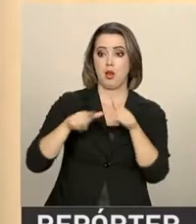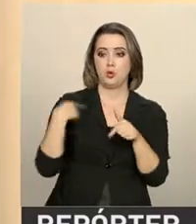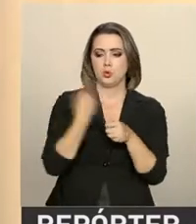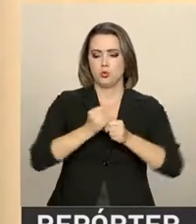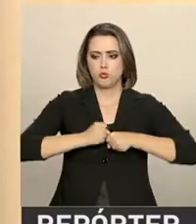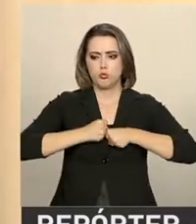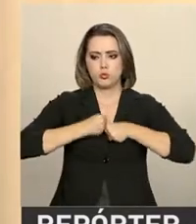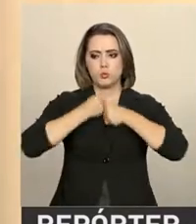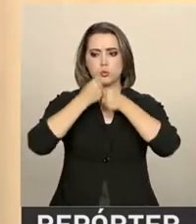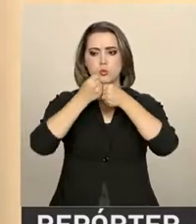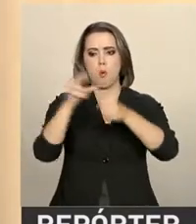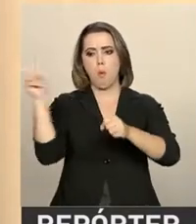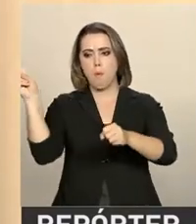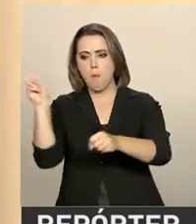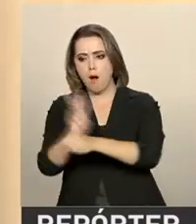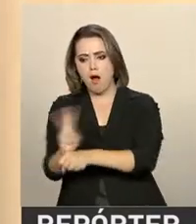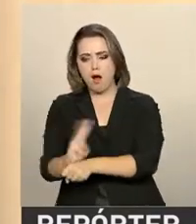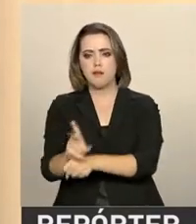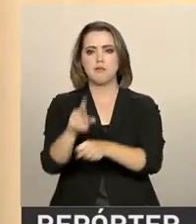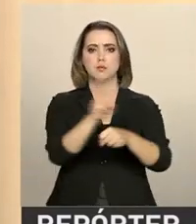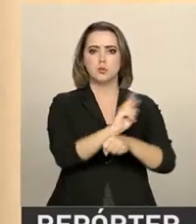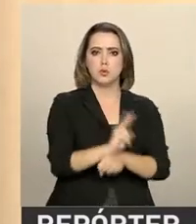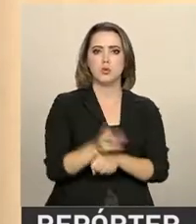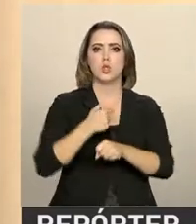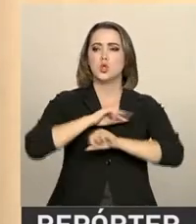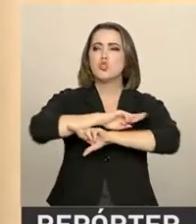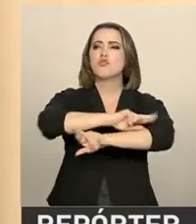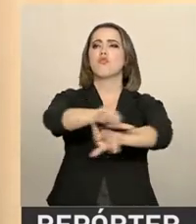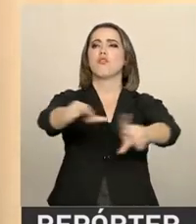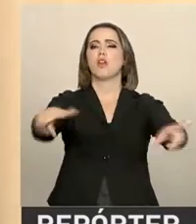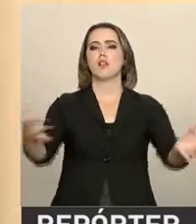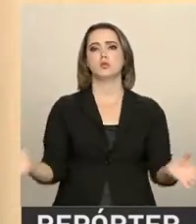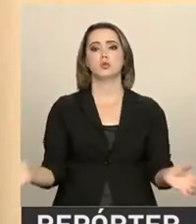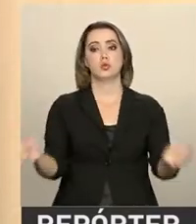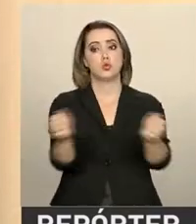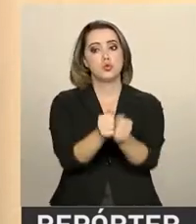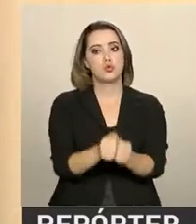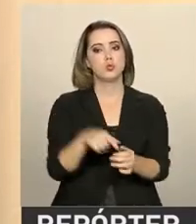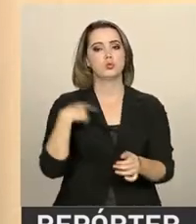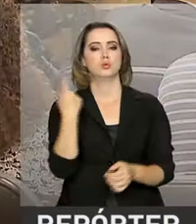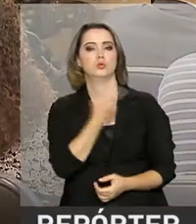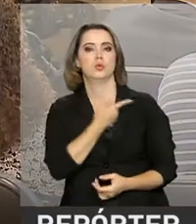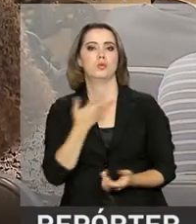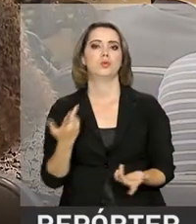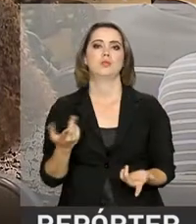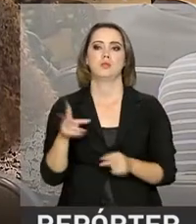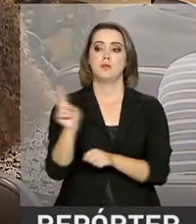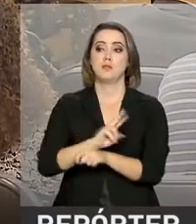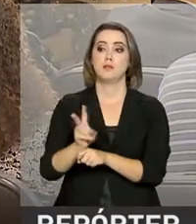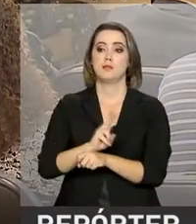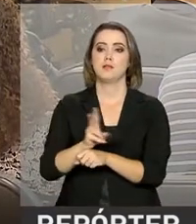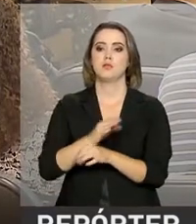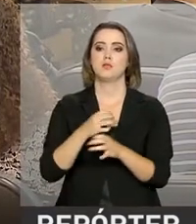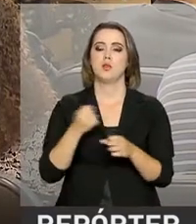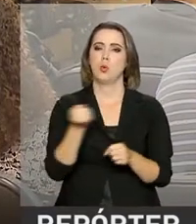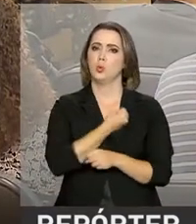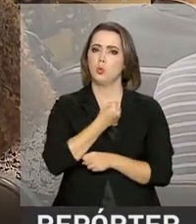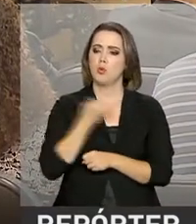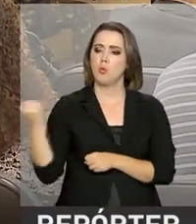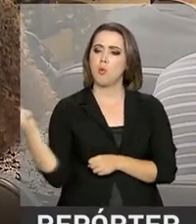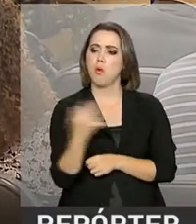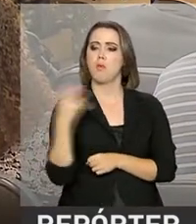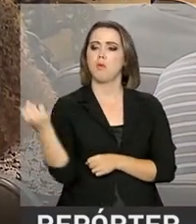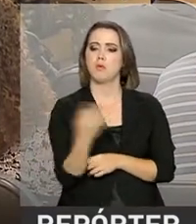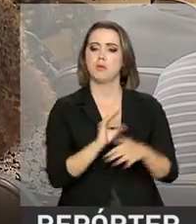intensificamos, utilizamos a maior quantidade possível de meios para, simultaneamente, fiscalizarmos o maior número possível